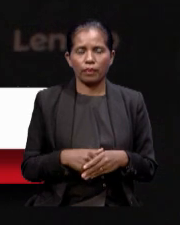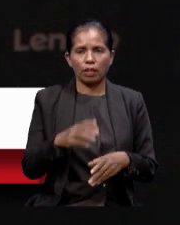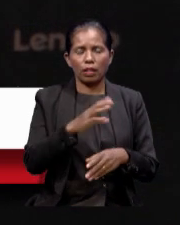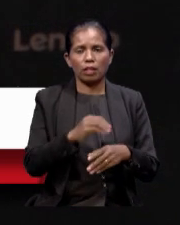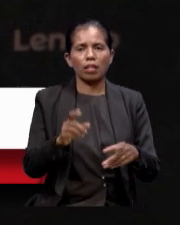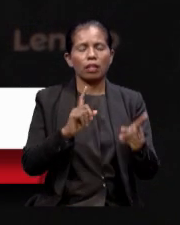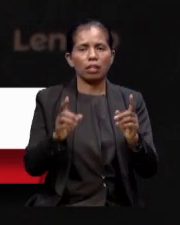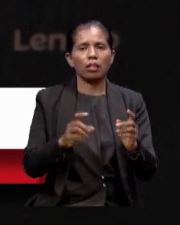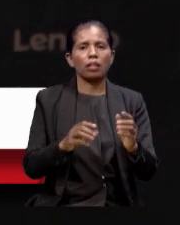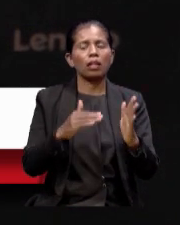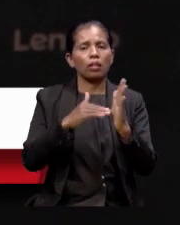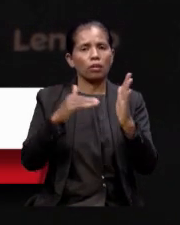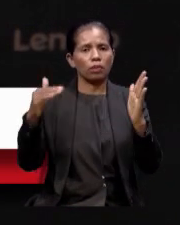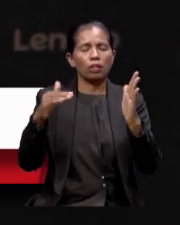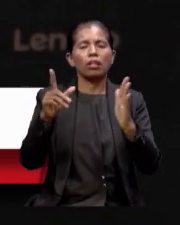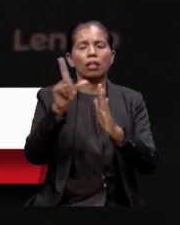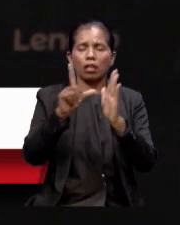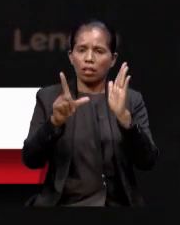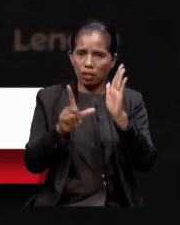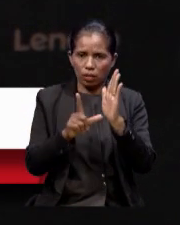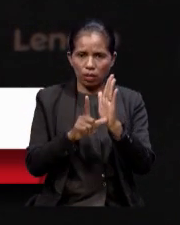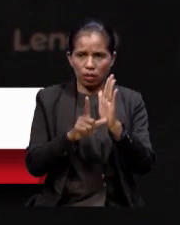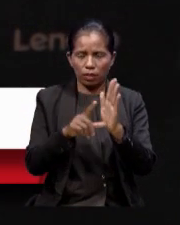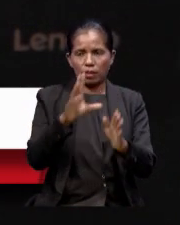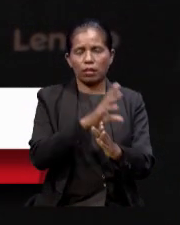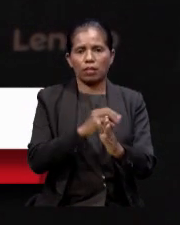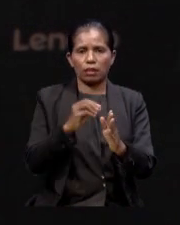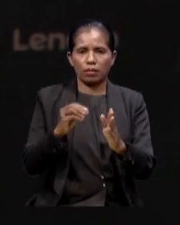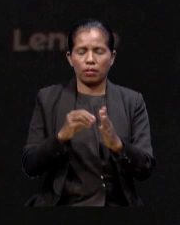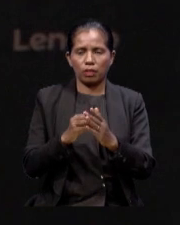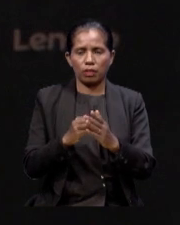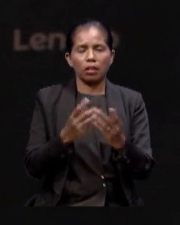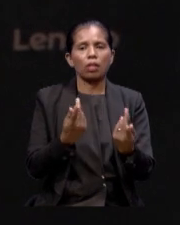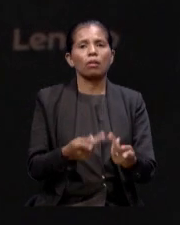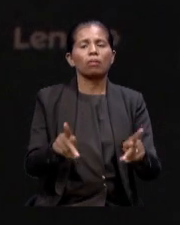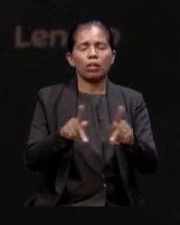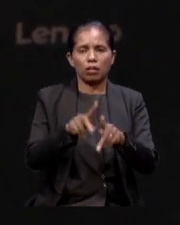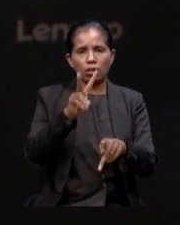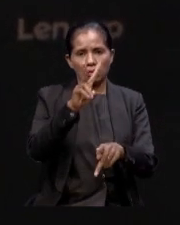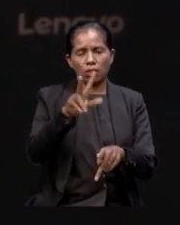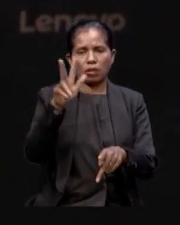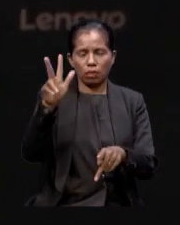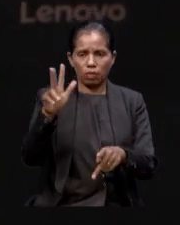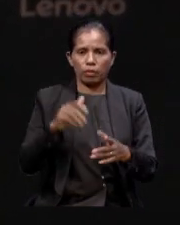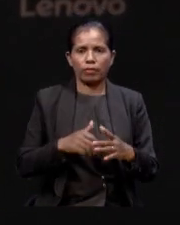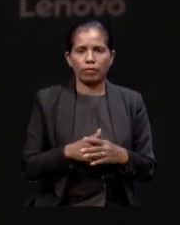irregularidade ao controle, ia empresa rua ou tulo, mas